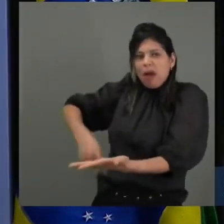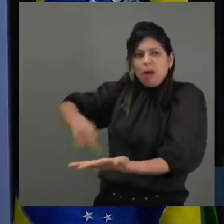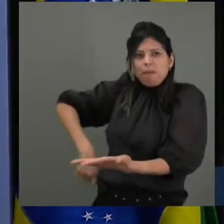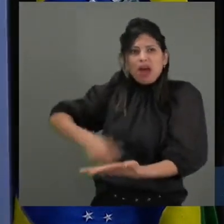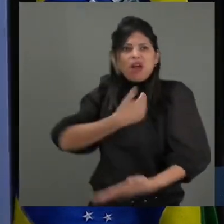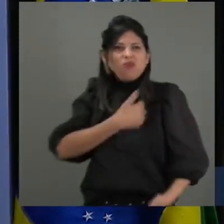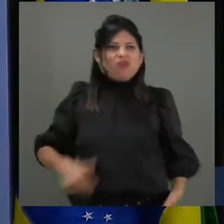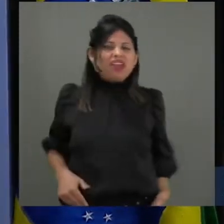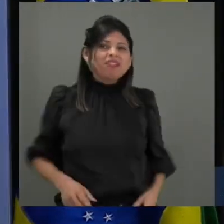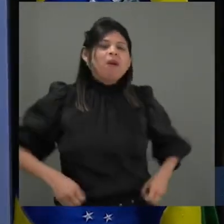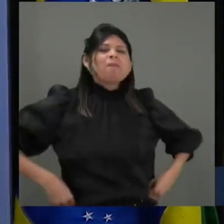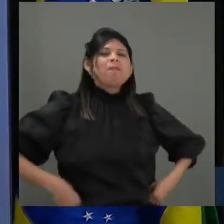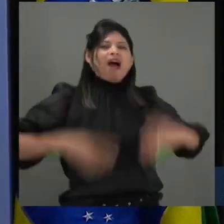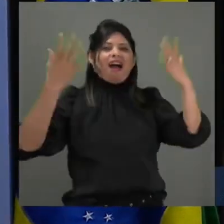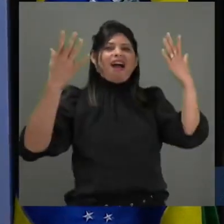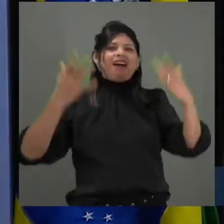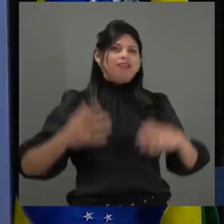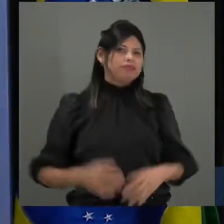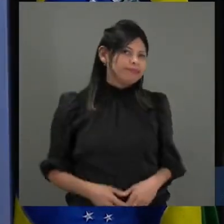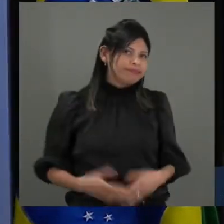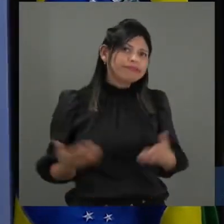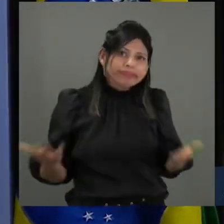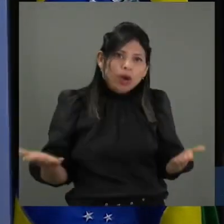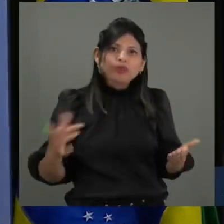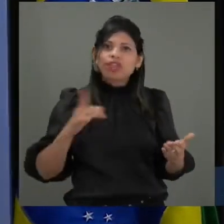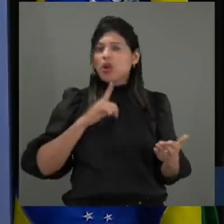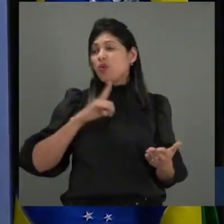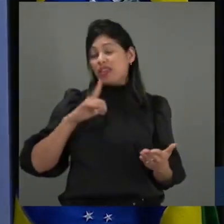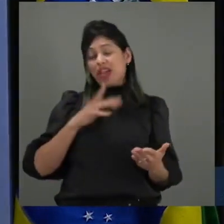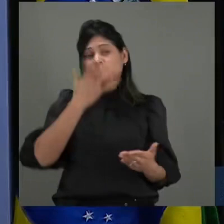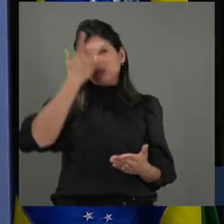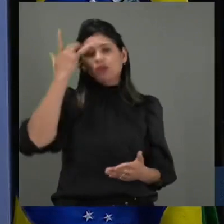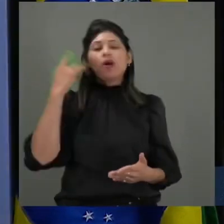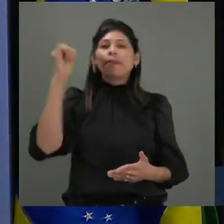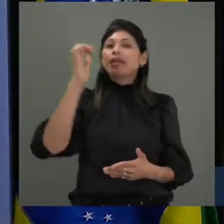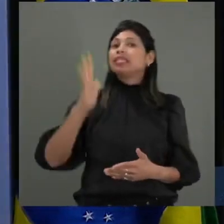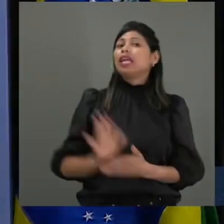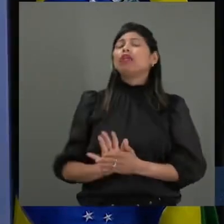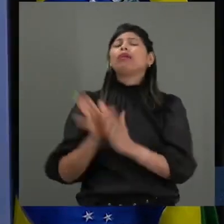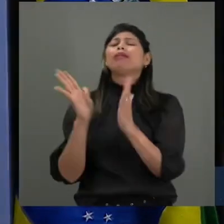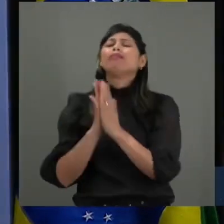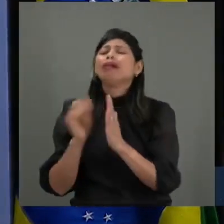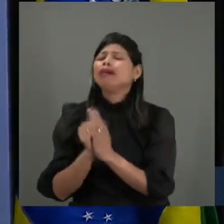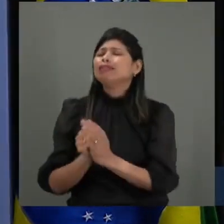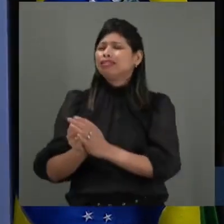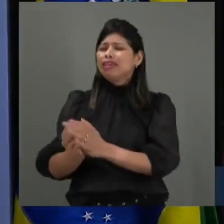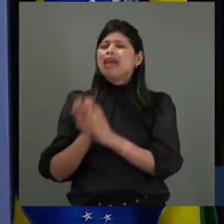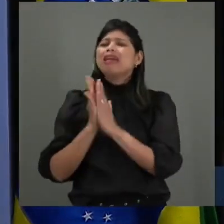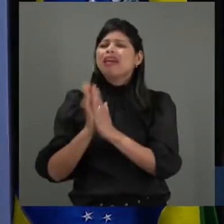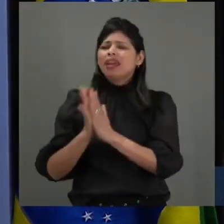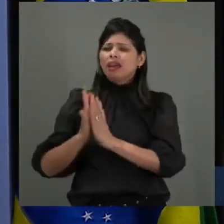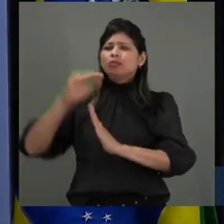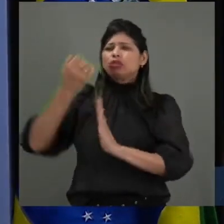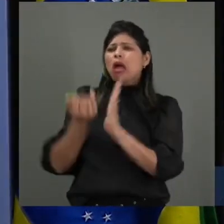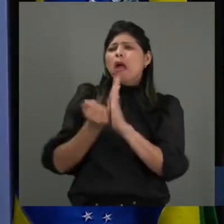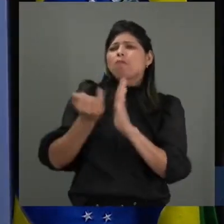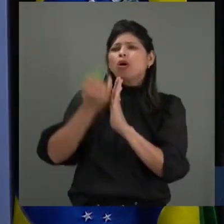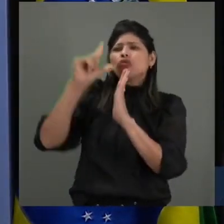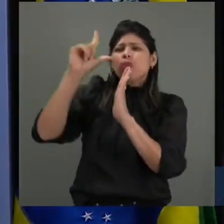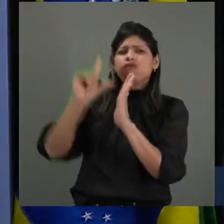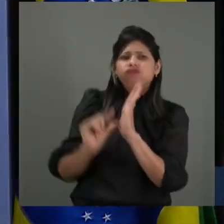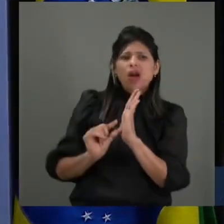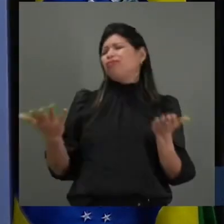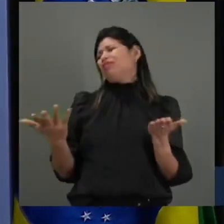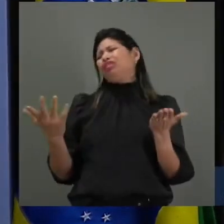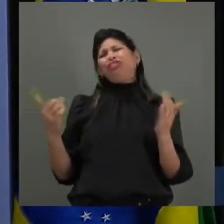do caminho tem o contribuinte brasileiro, que implora por redução de impostos. É uma insanidade exterminar os setores de